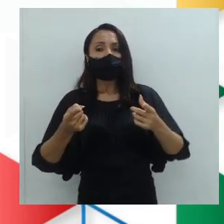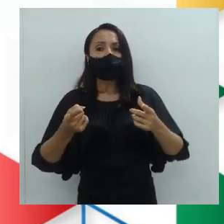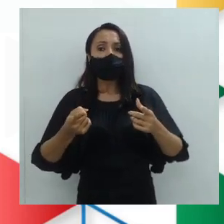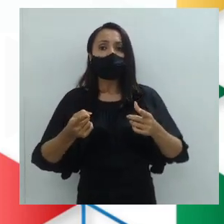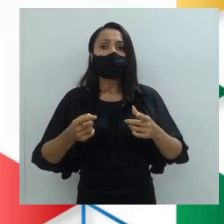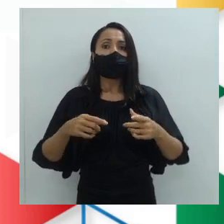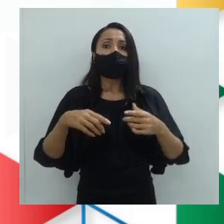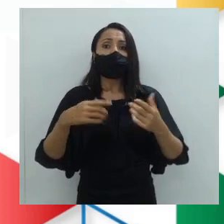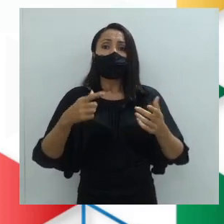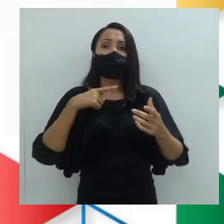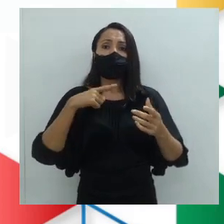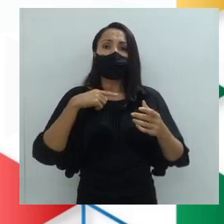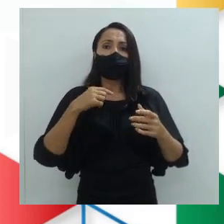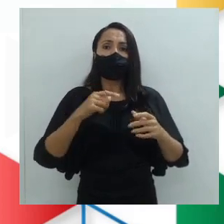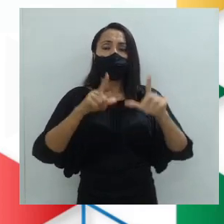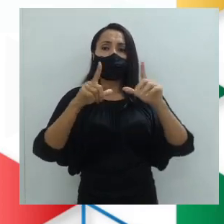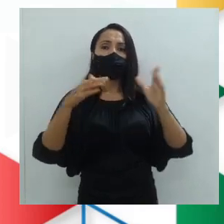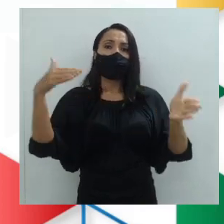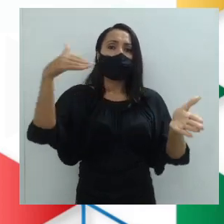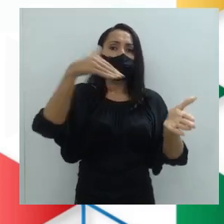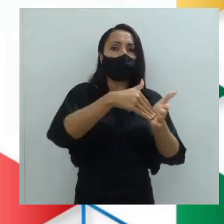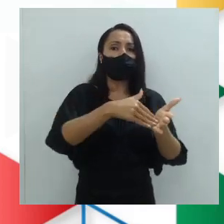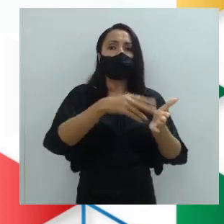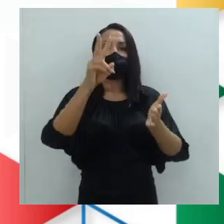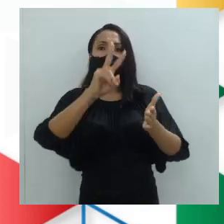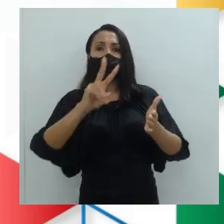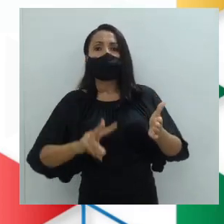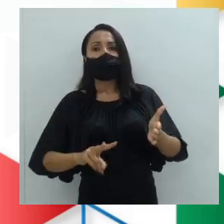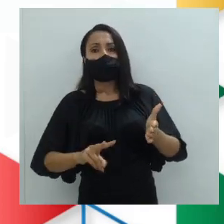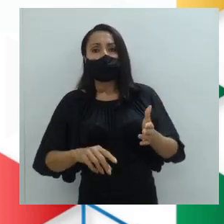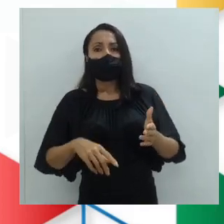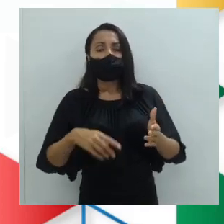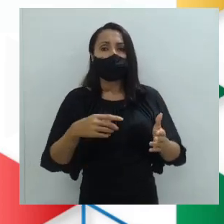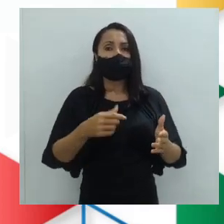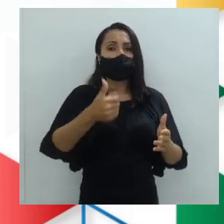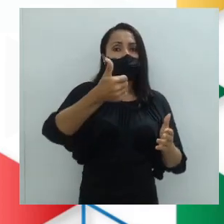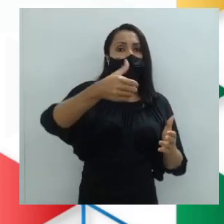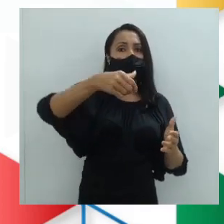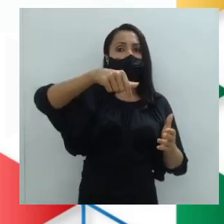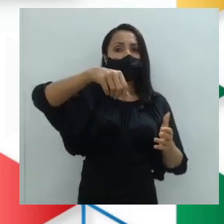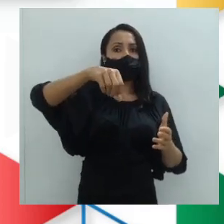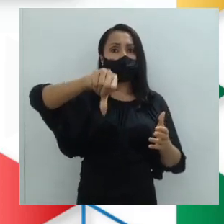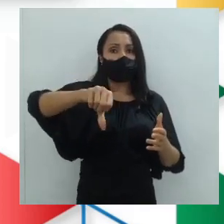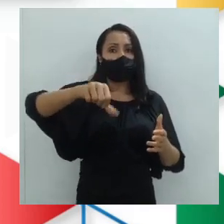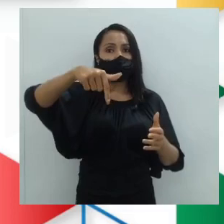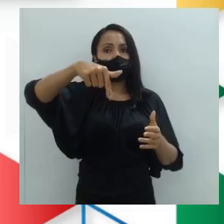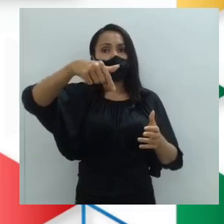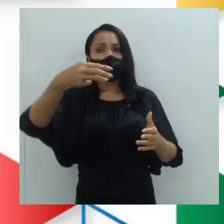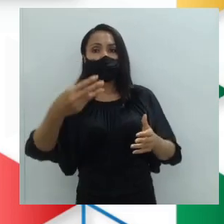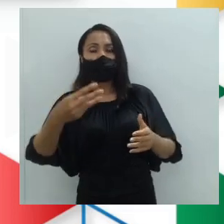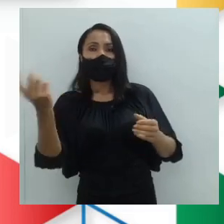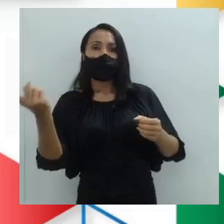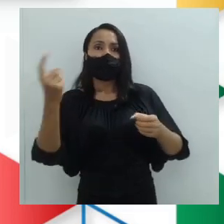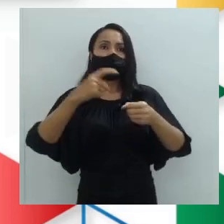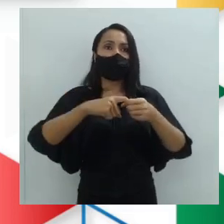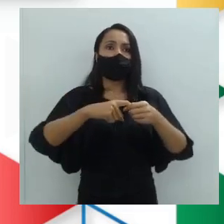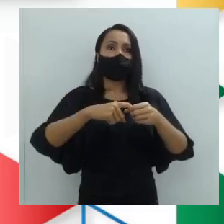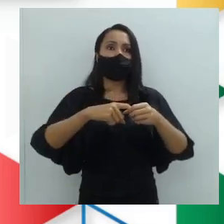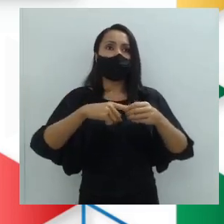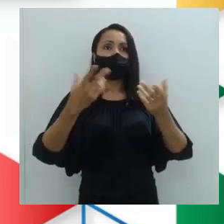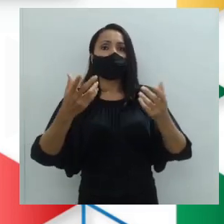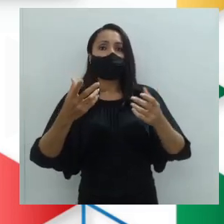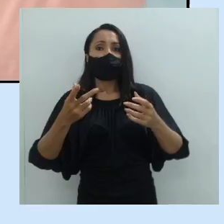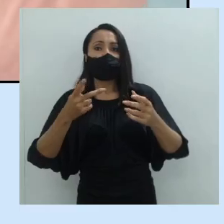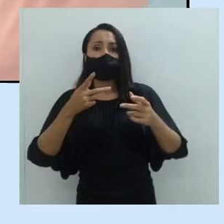de terem aparecido pela última vez ainda em 1973. Voltando à tirinha, quando